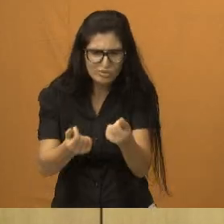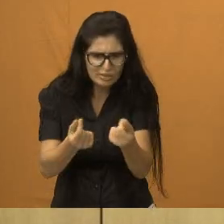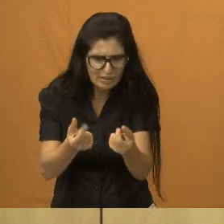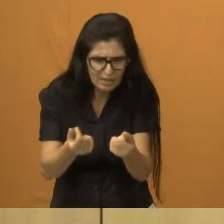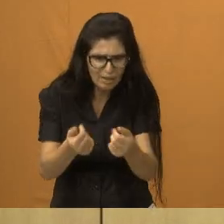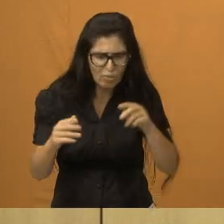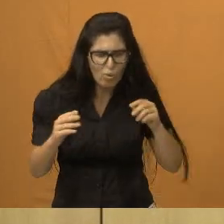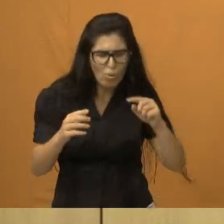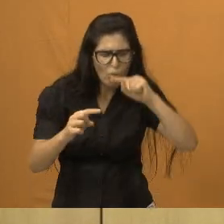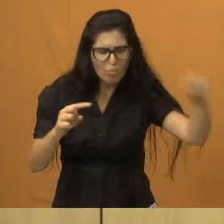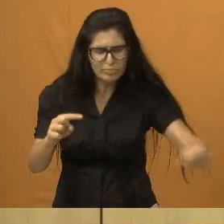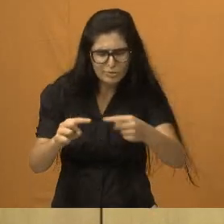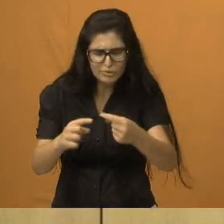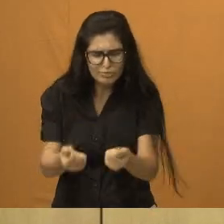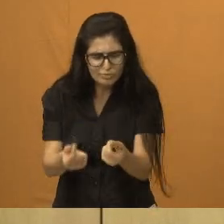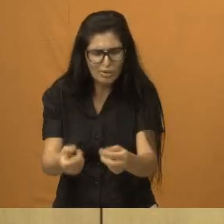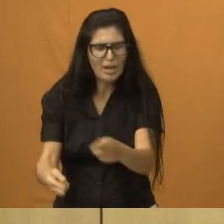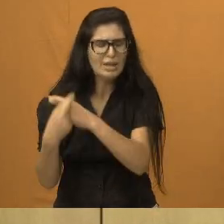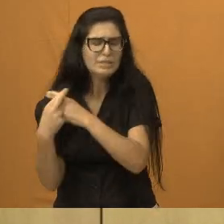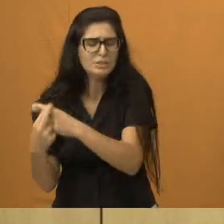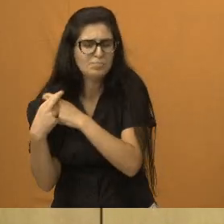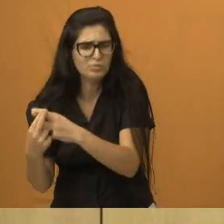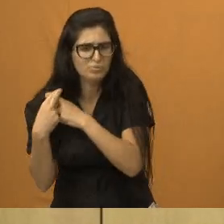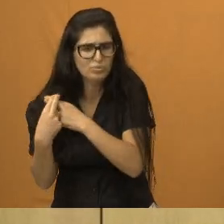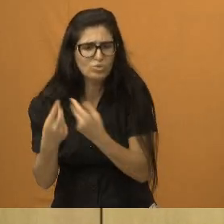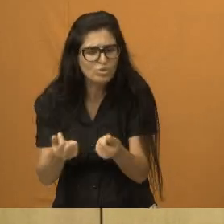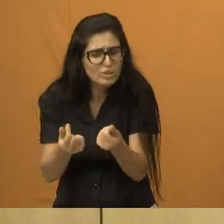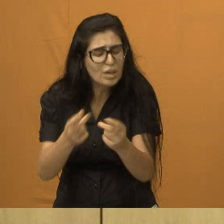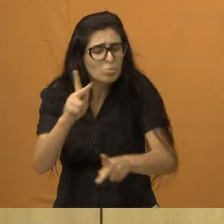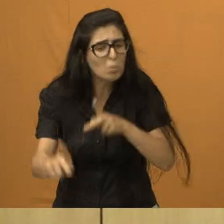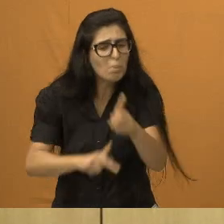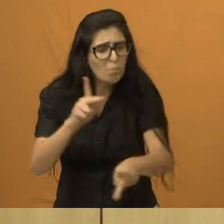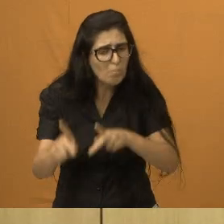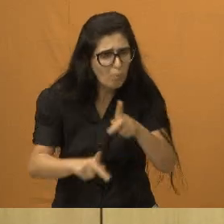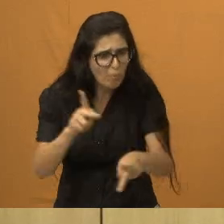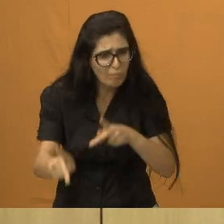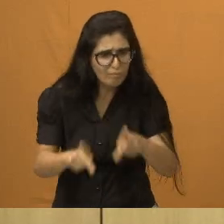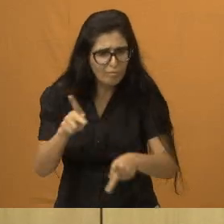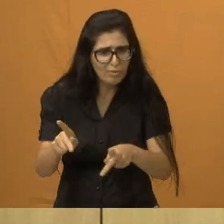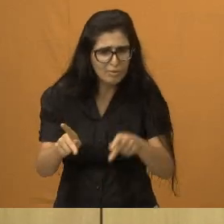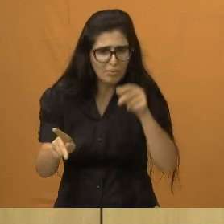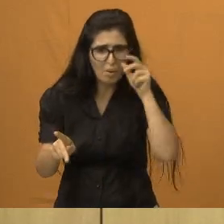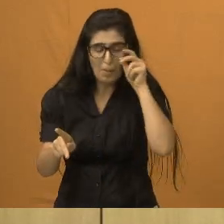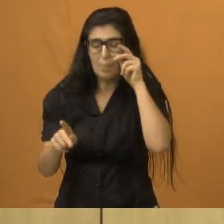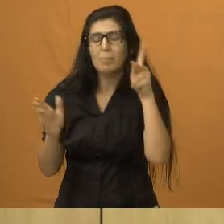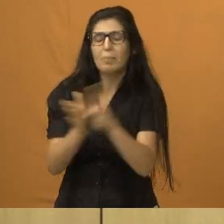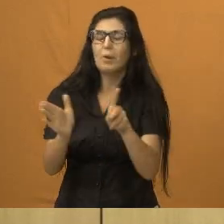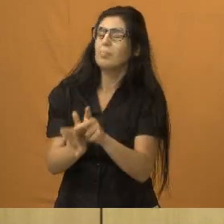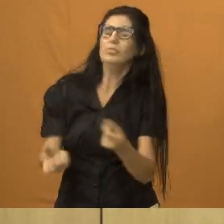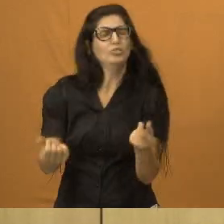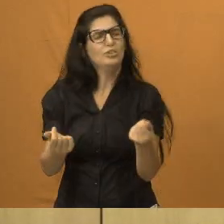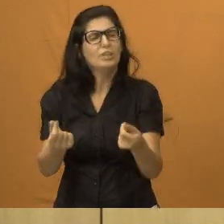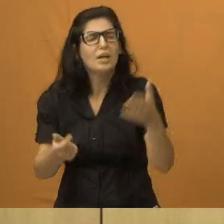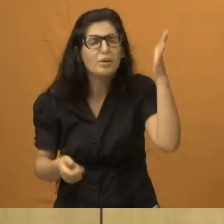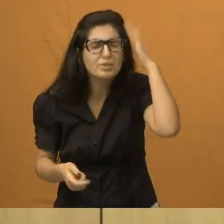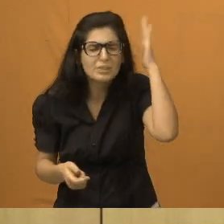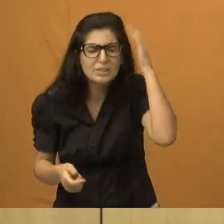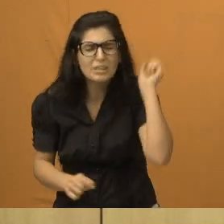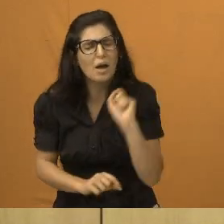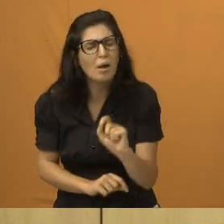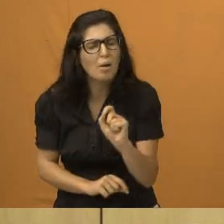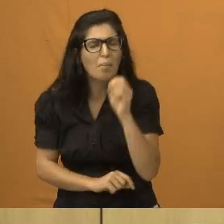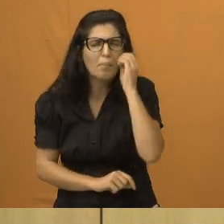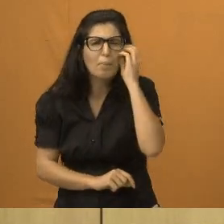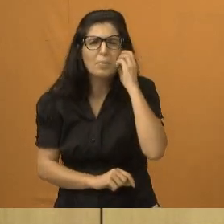gastar no que é de responsabilidade com o dinheiro público, com o dinheiro do cofre municipal. Você sabe se tem